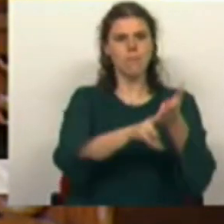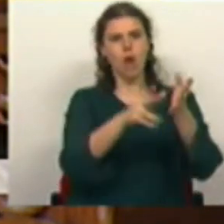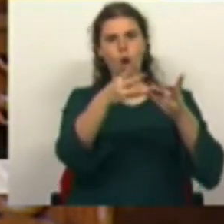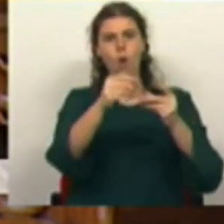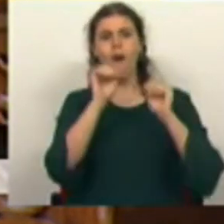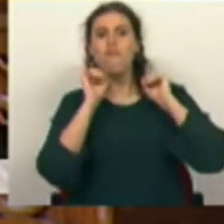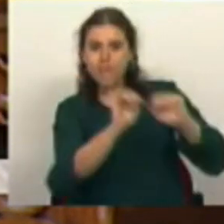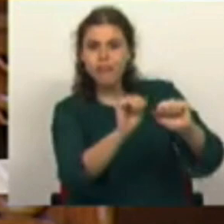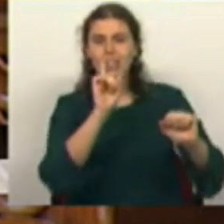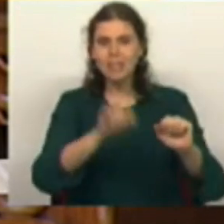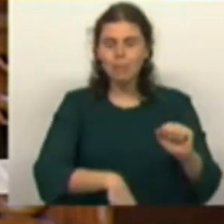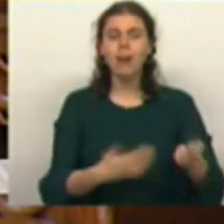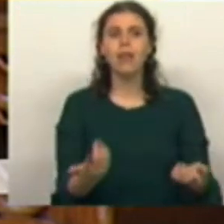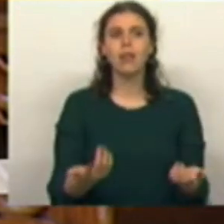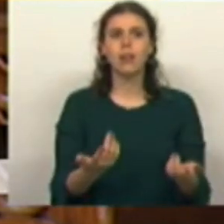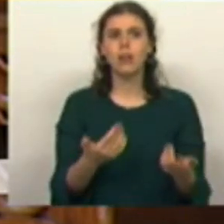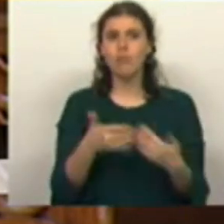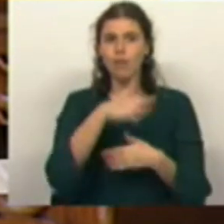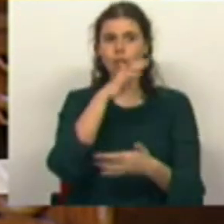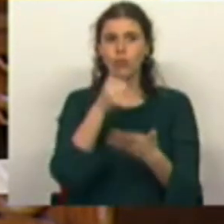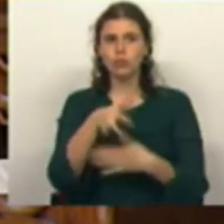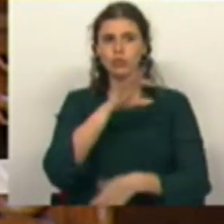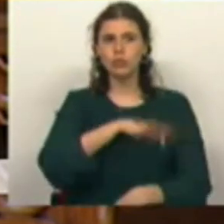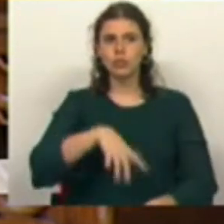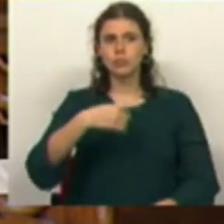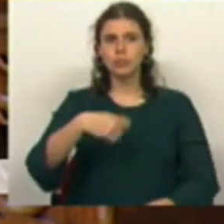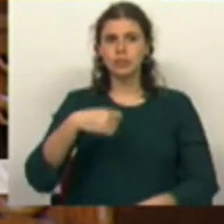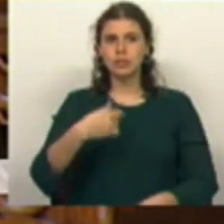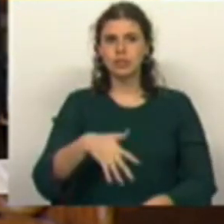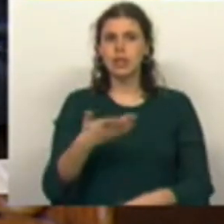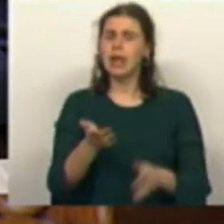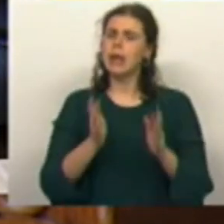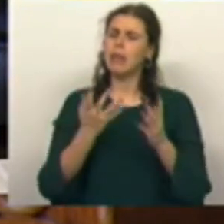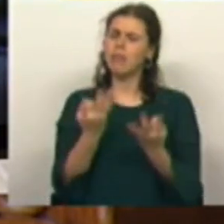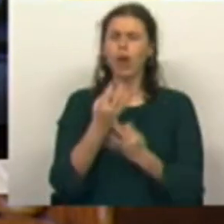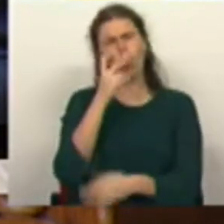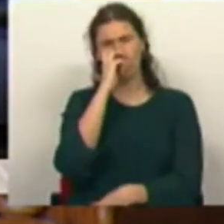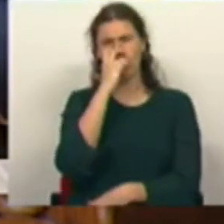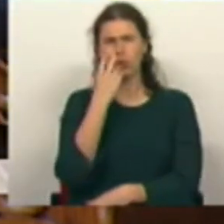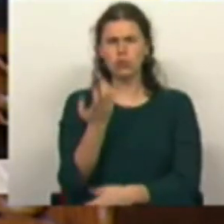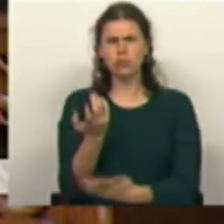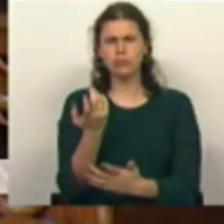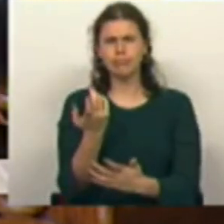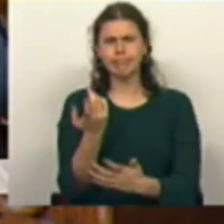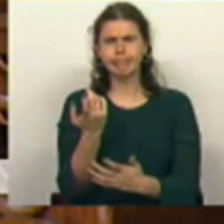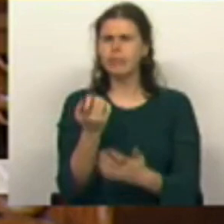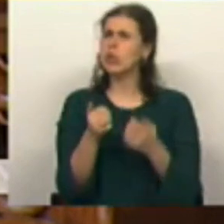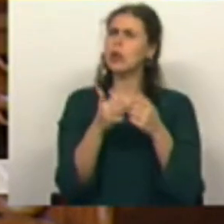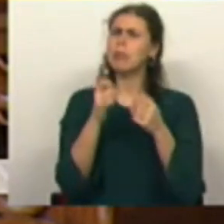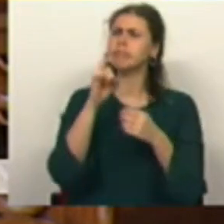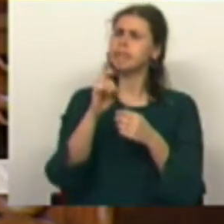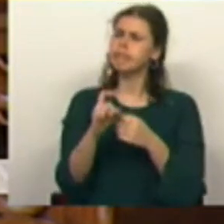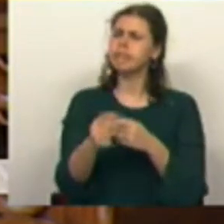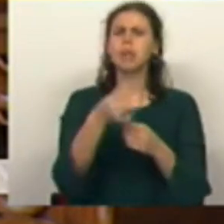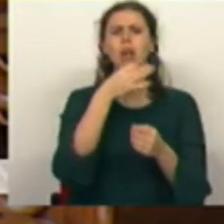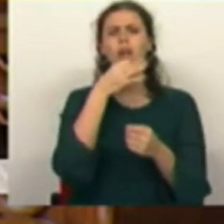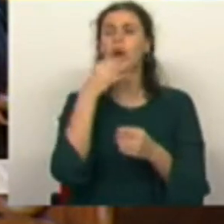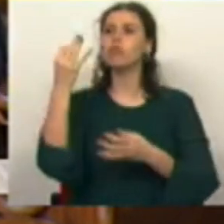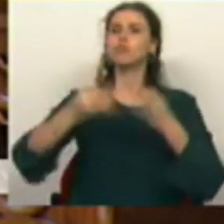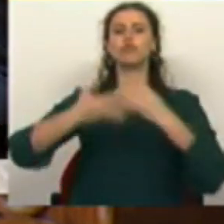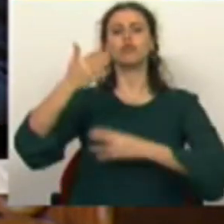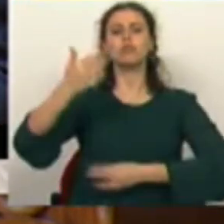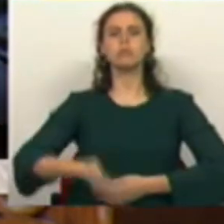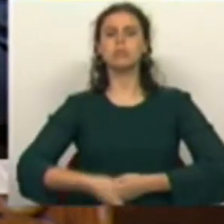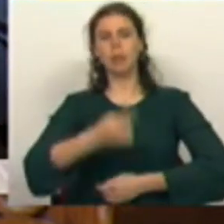contas também. Para concluir, Sr. Deputado. Para concluir, Sr. Presidente, não deixa de ser curioso que se todos os dias falemos da justiça,